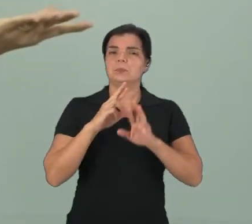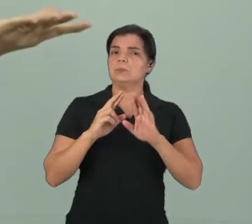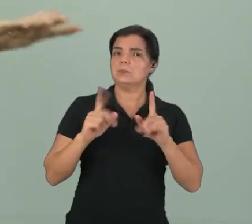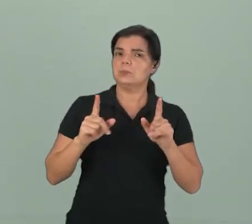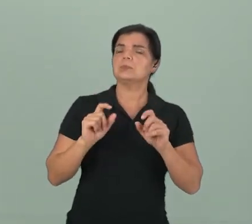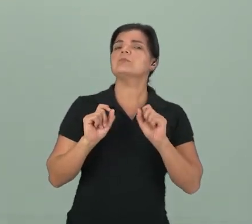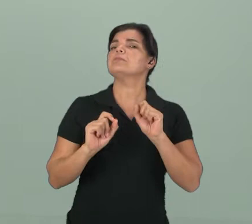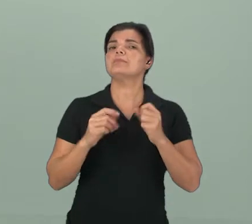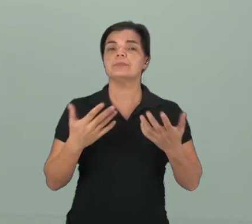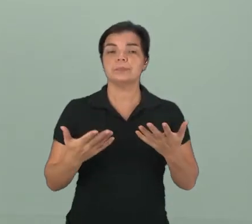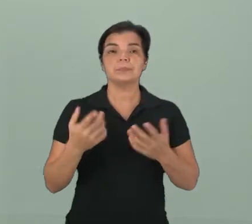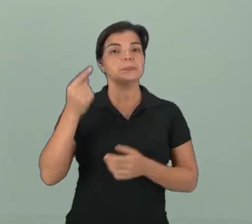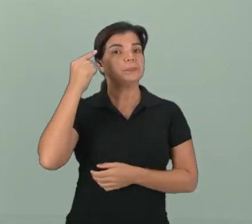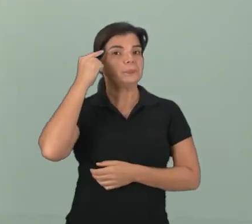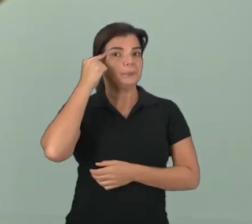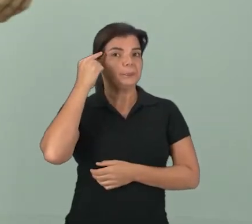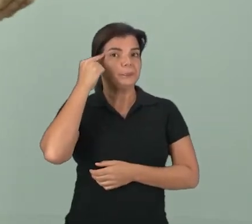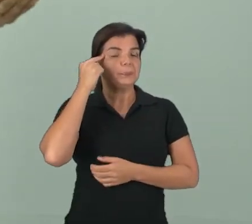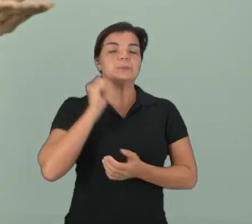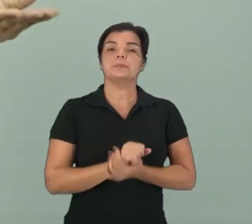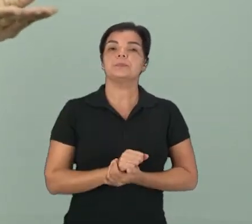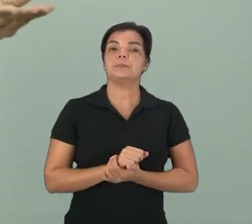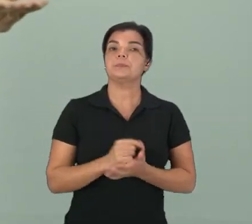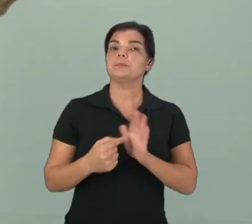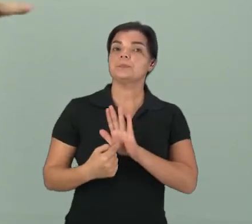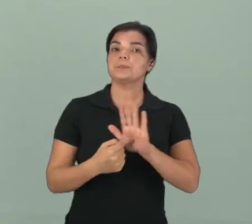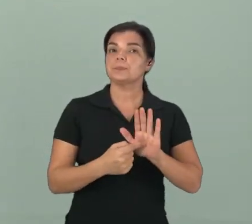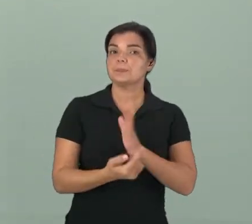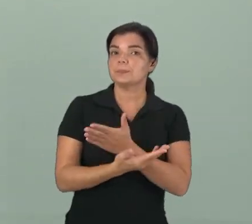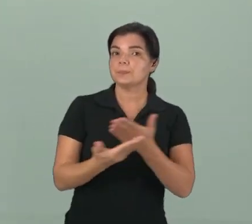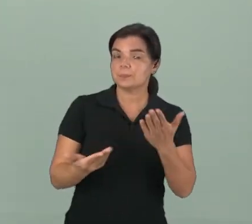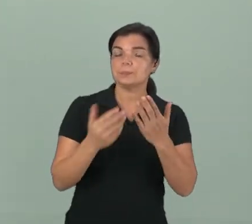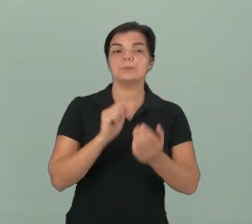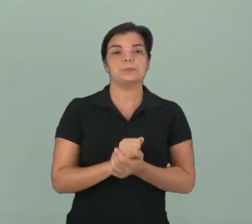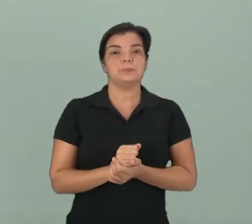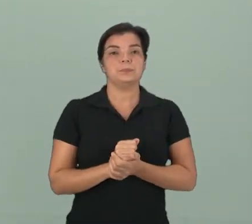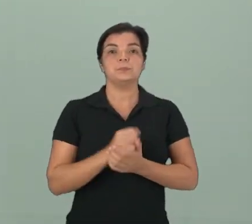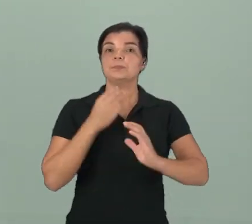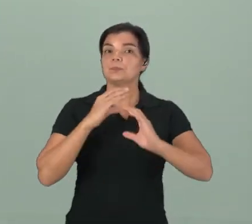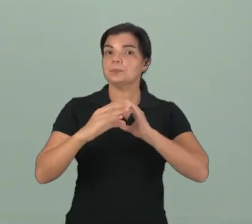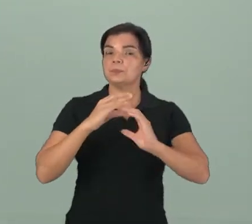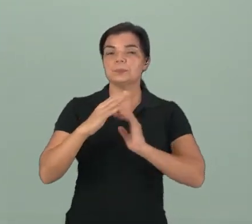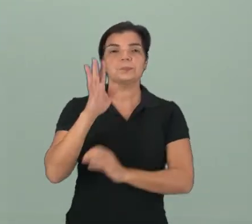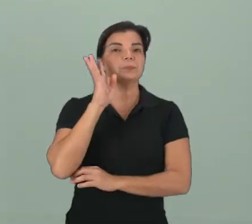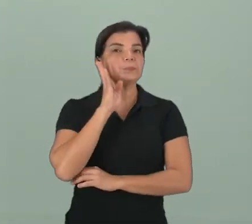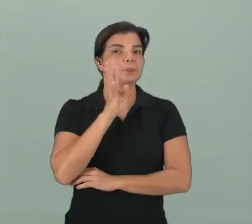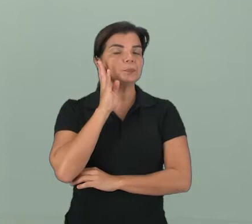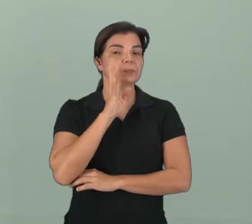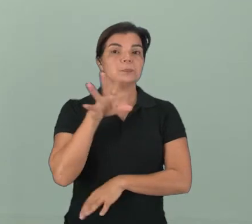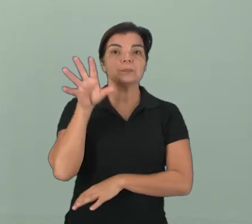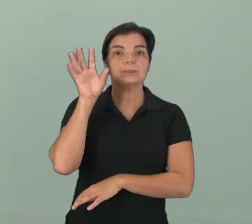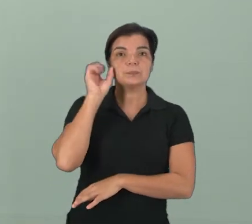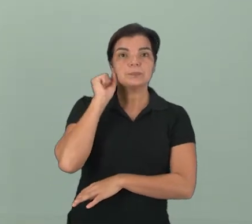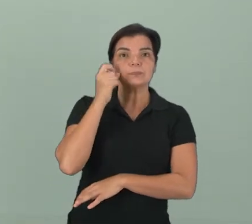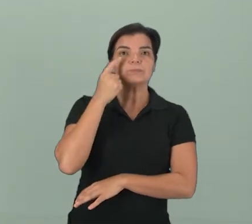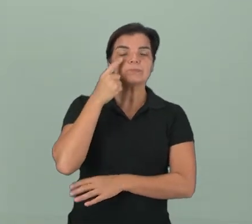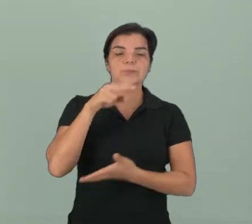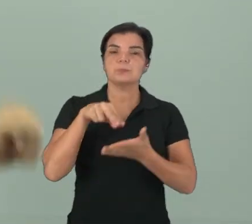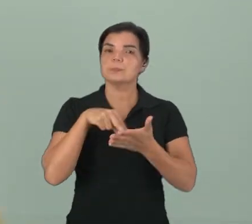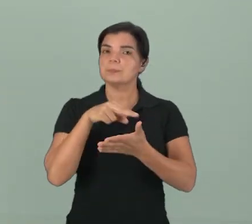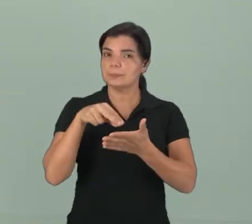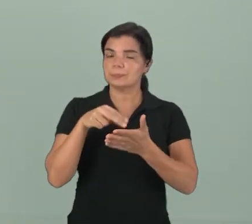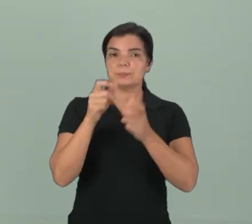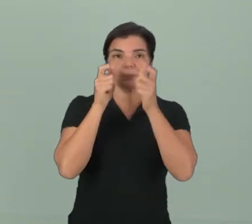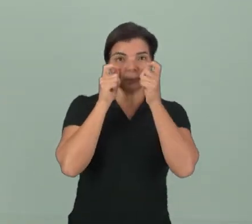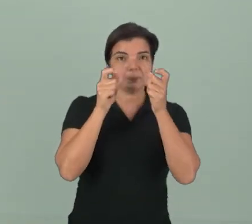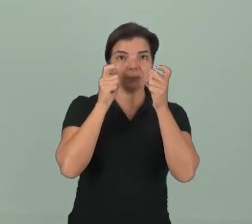em quê? Pensando nisso, eu quero trazer para vocês agora uma música bem divertida. Então escuta, se mexe aí em casa e